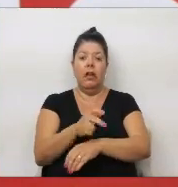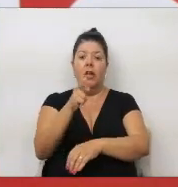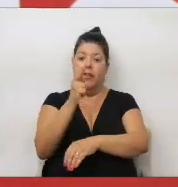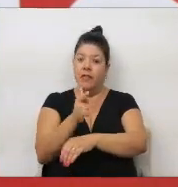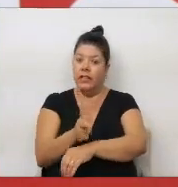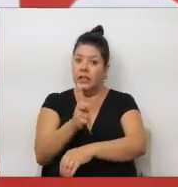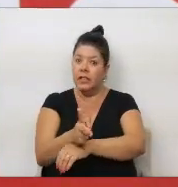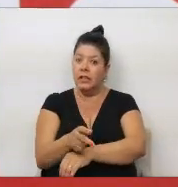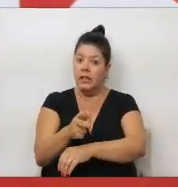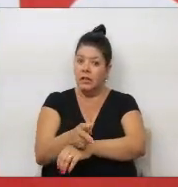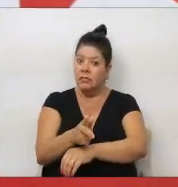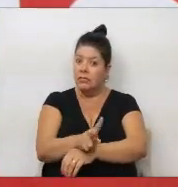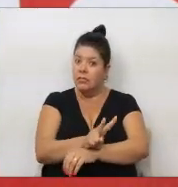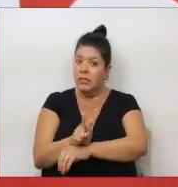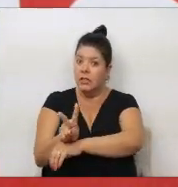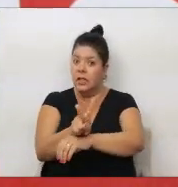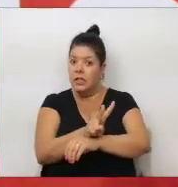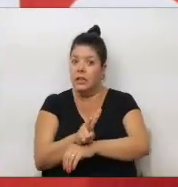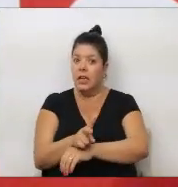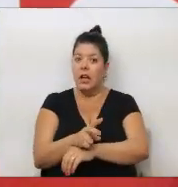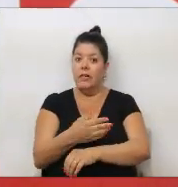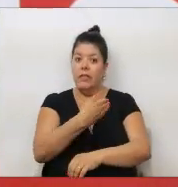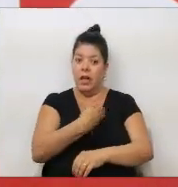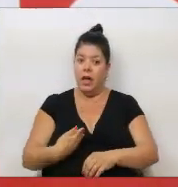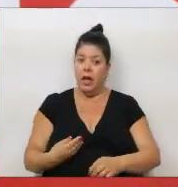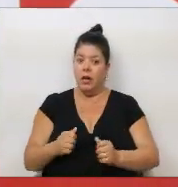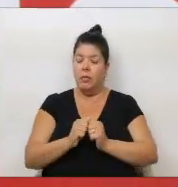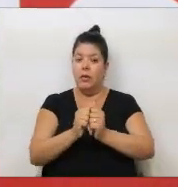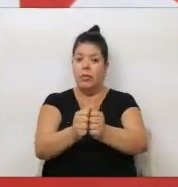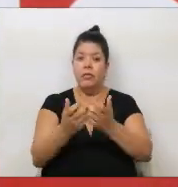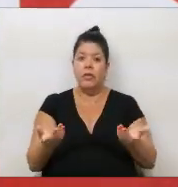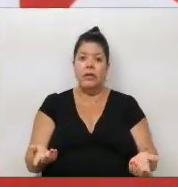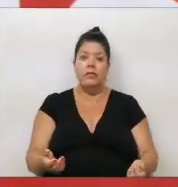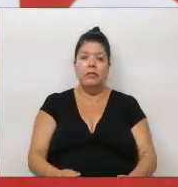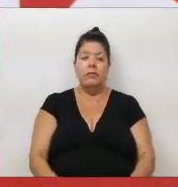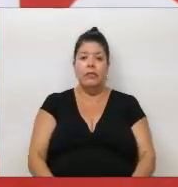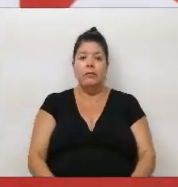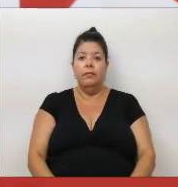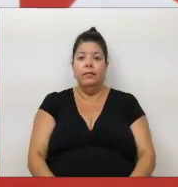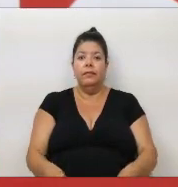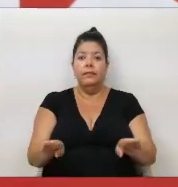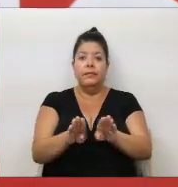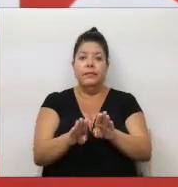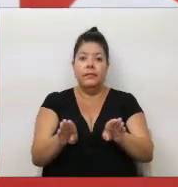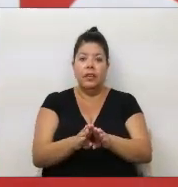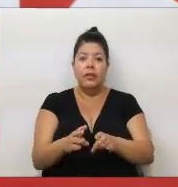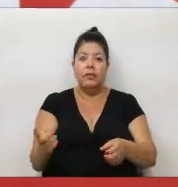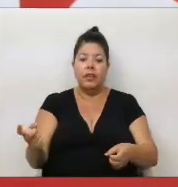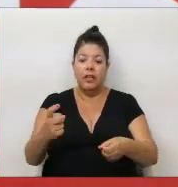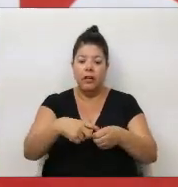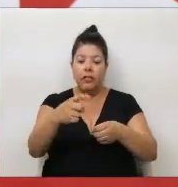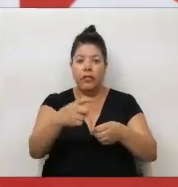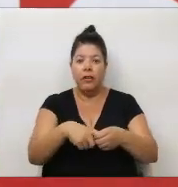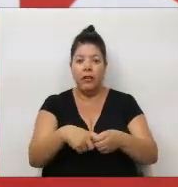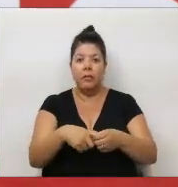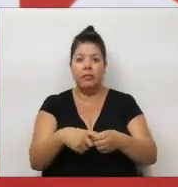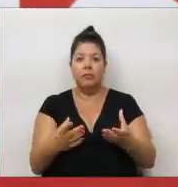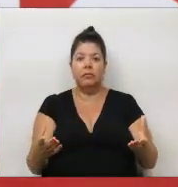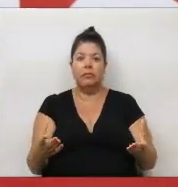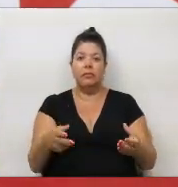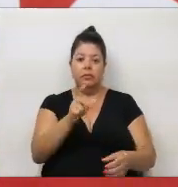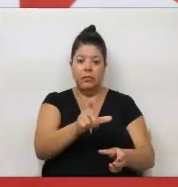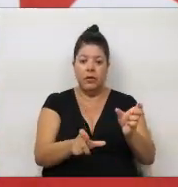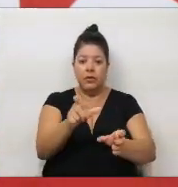fiscalizador, ele vai poder acompanhar o governo por inteiro. E ele, portanto, vai devolver para a comunidade isso